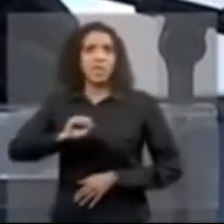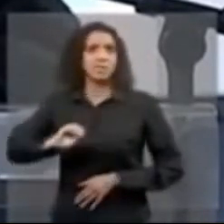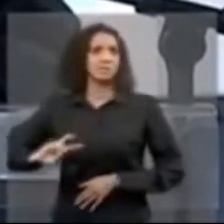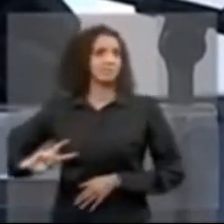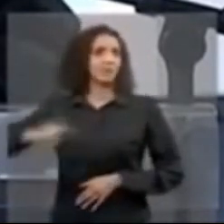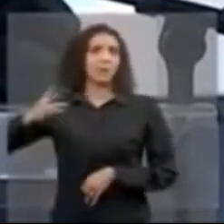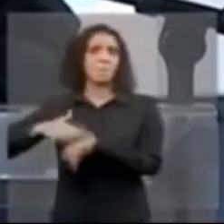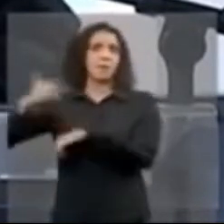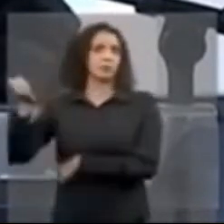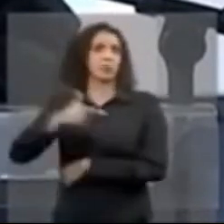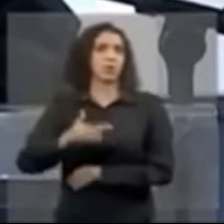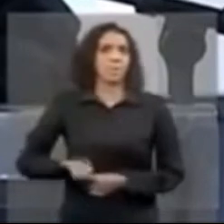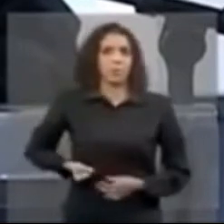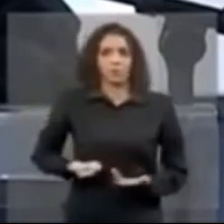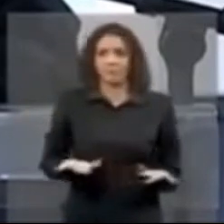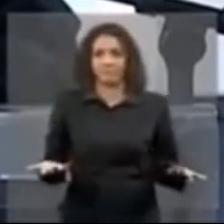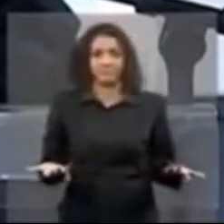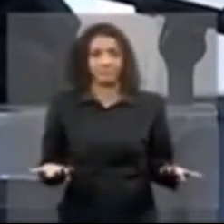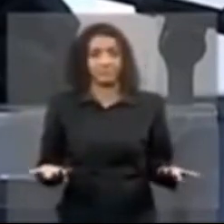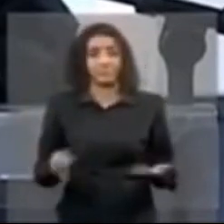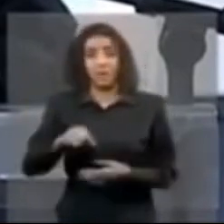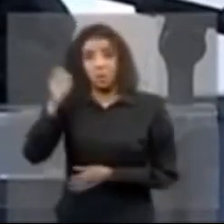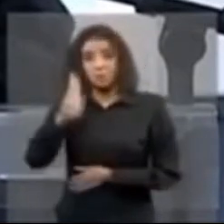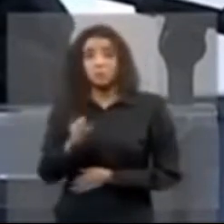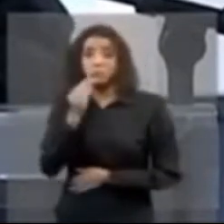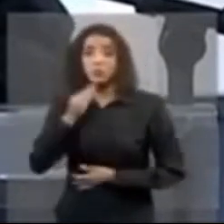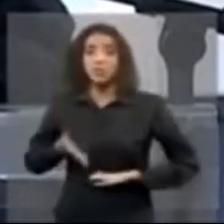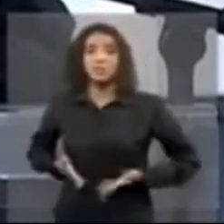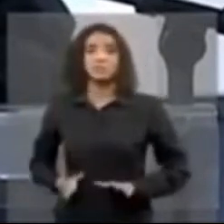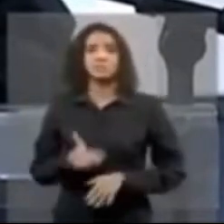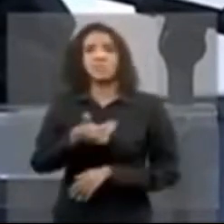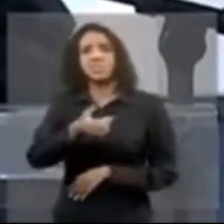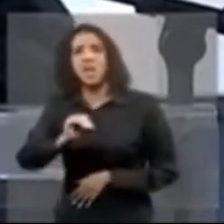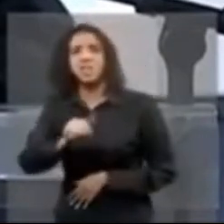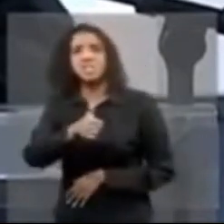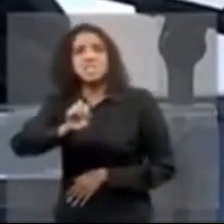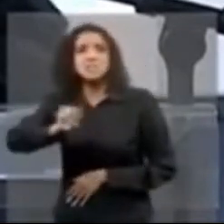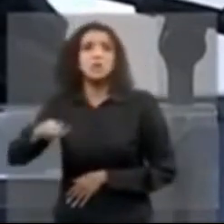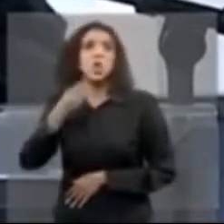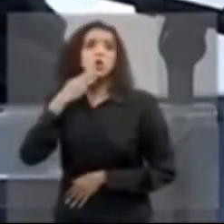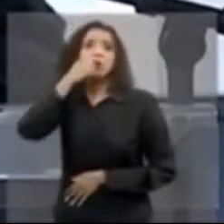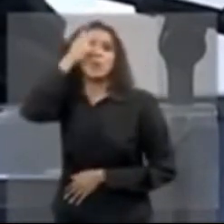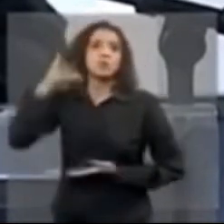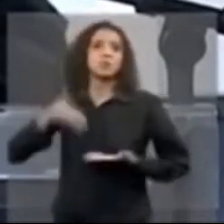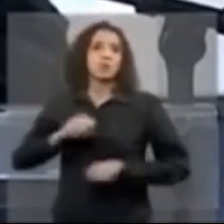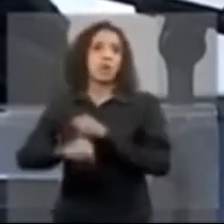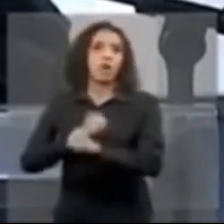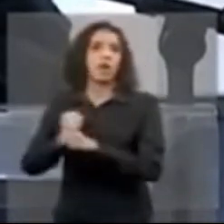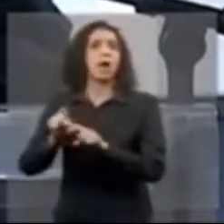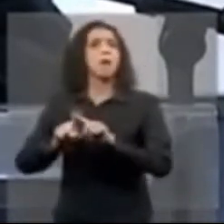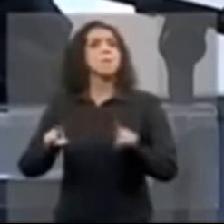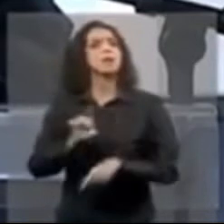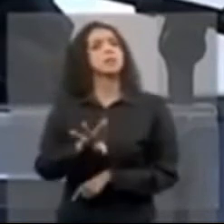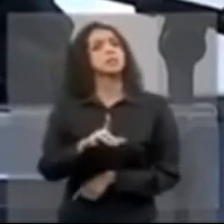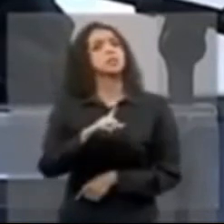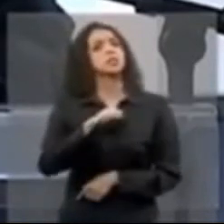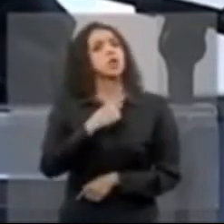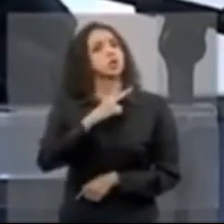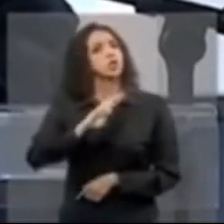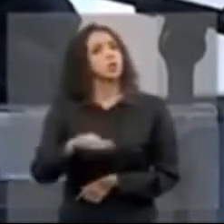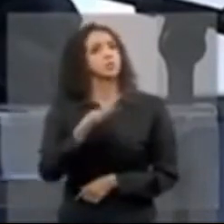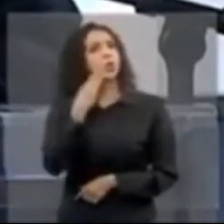maior. Nasceriam no Brasil entre 10 a 15 milhões de crianças por ano, mas só nascem 2 milhões